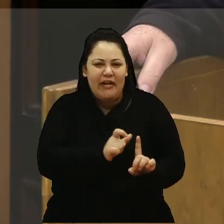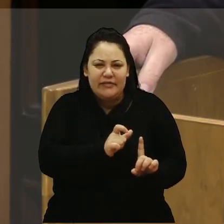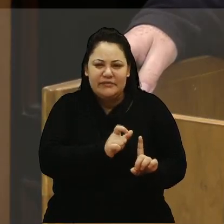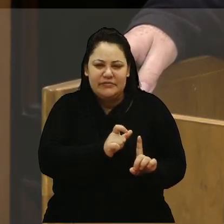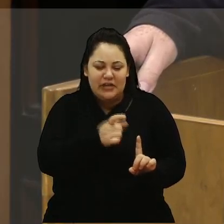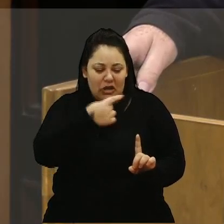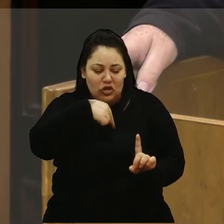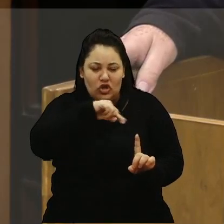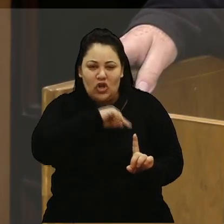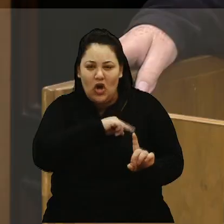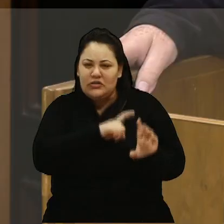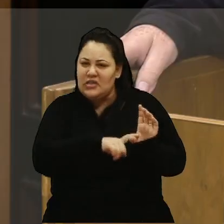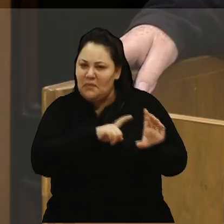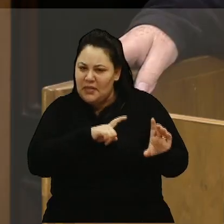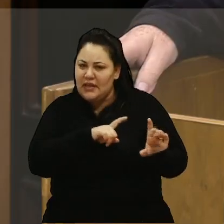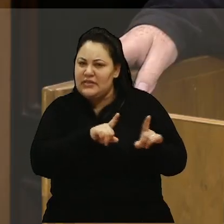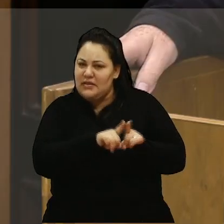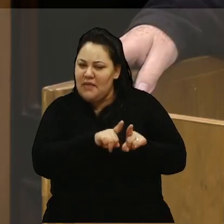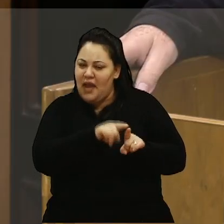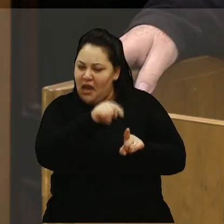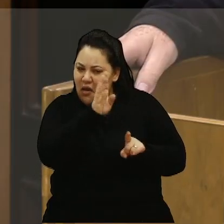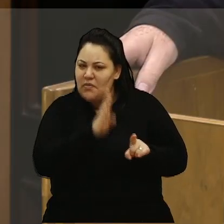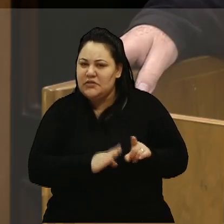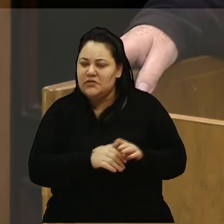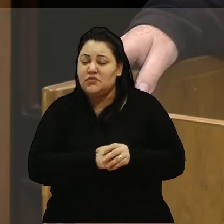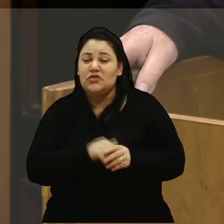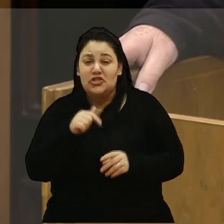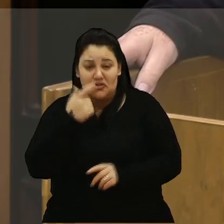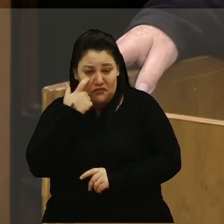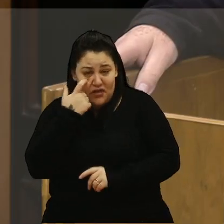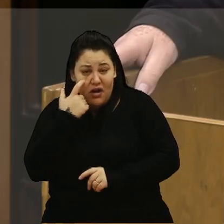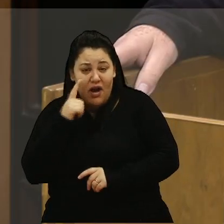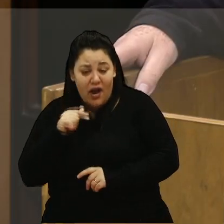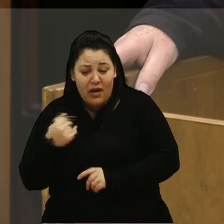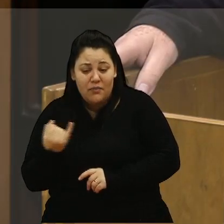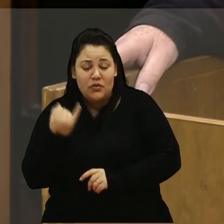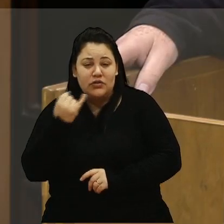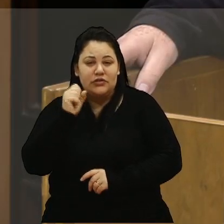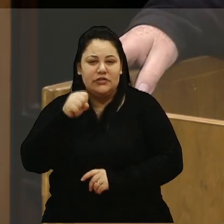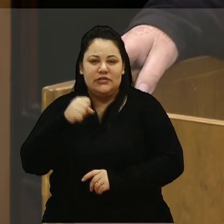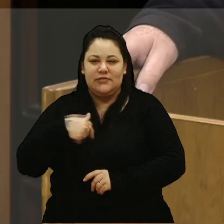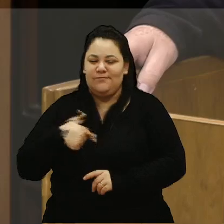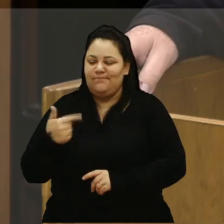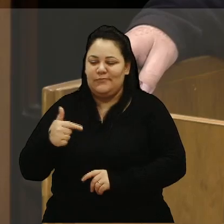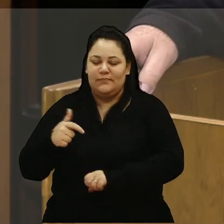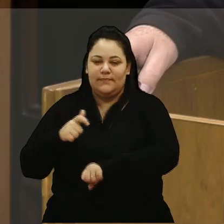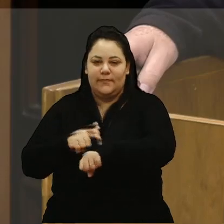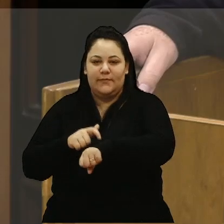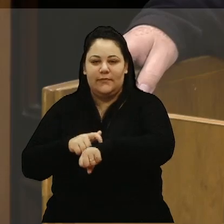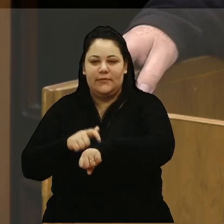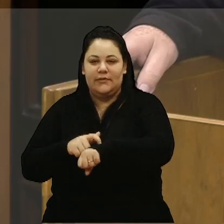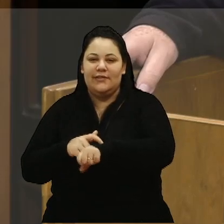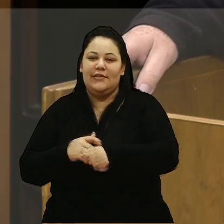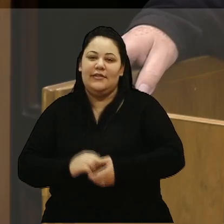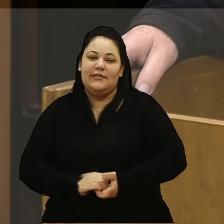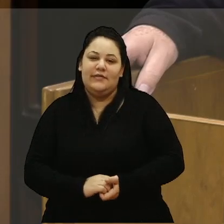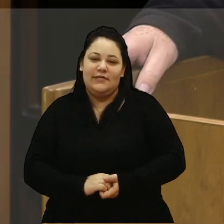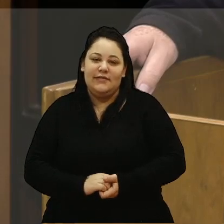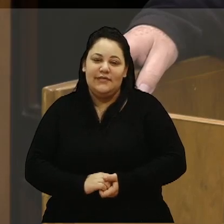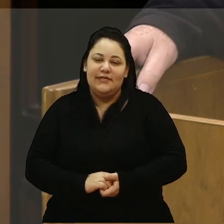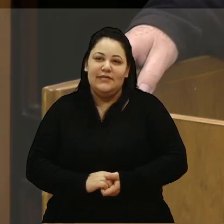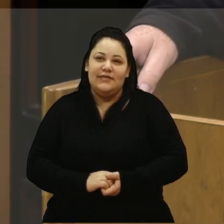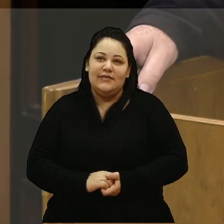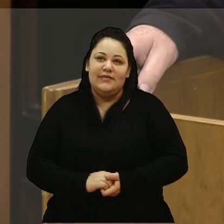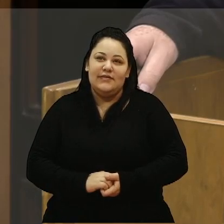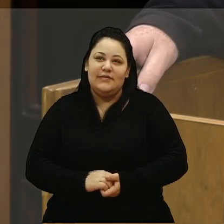a nossa soberania. E eu vejo como muito importante eu não vou ter tempo aqui de ler a íntegra, né, da